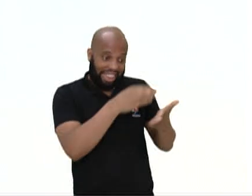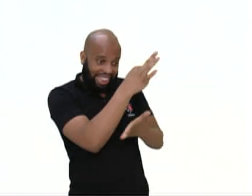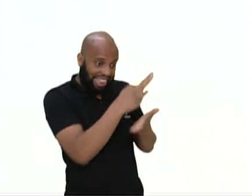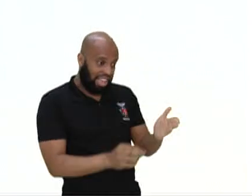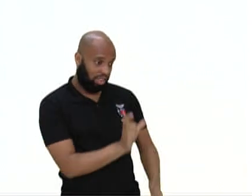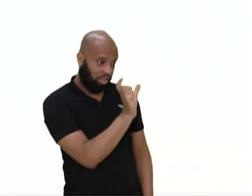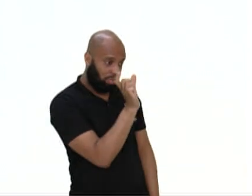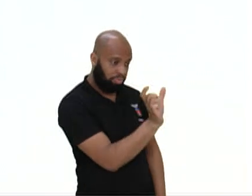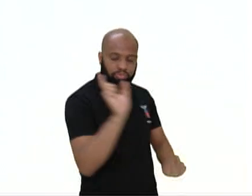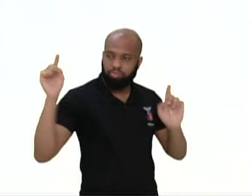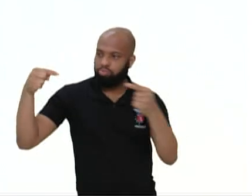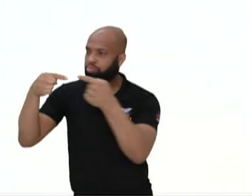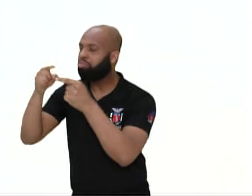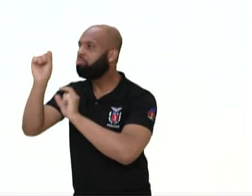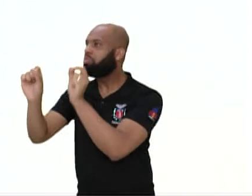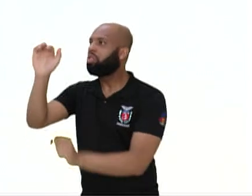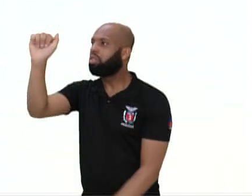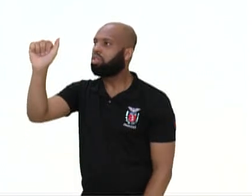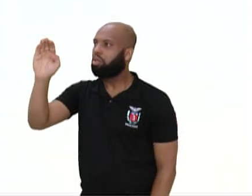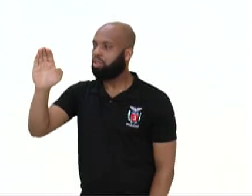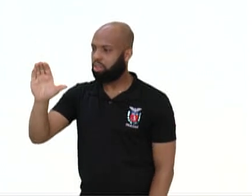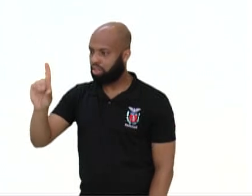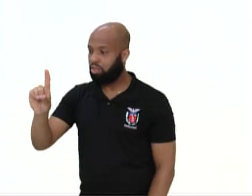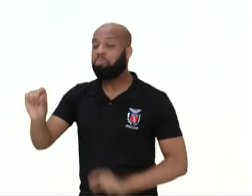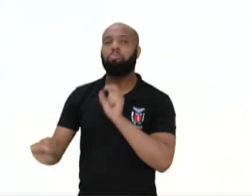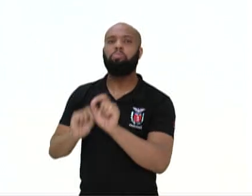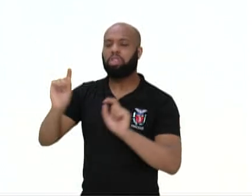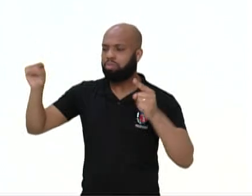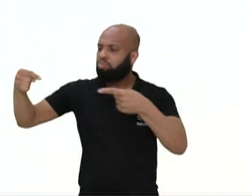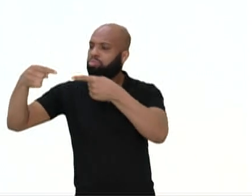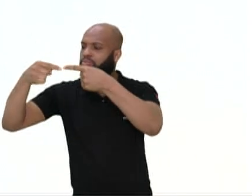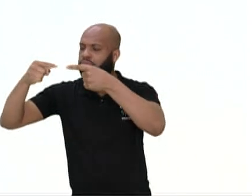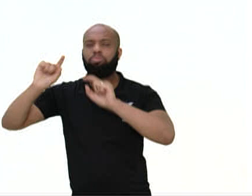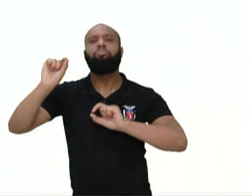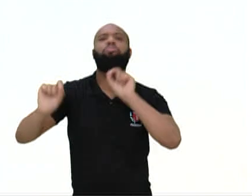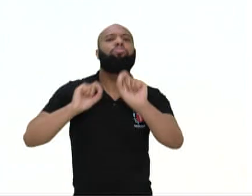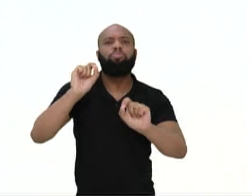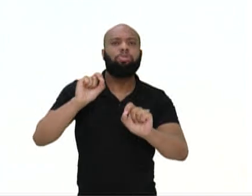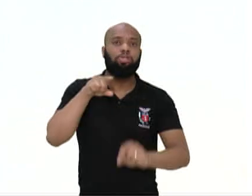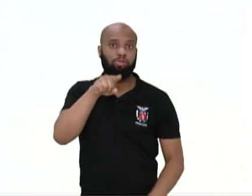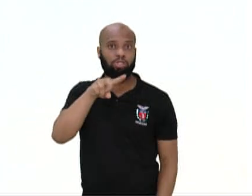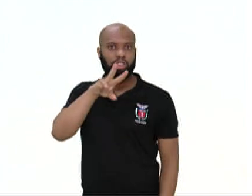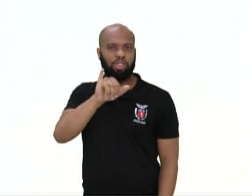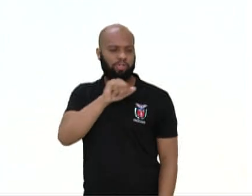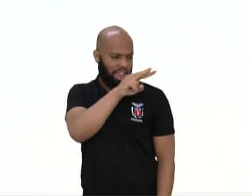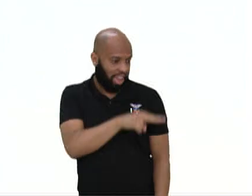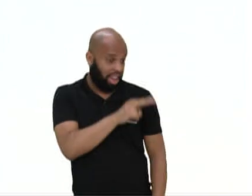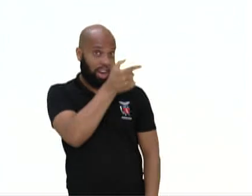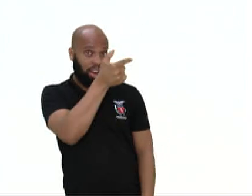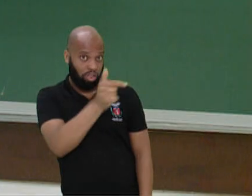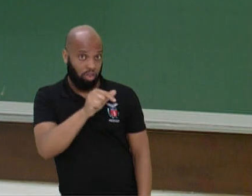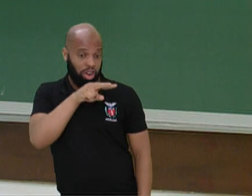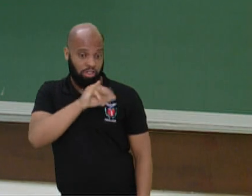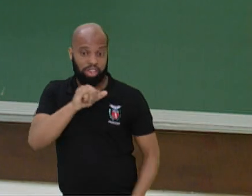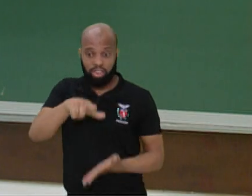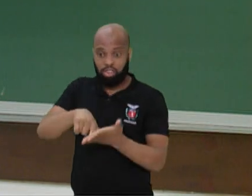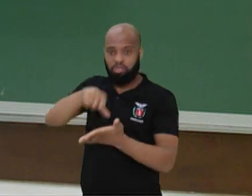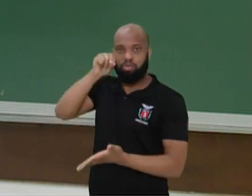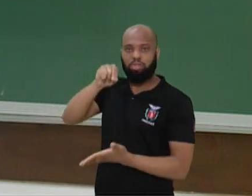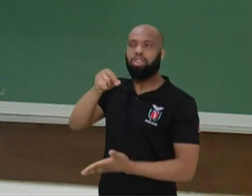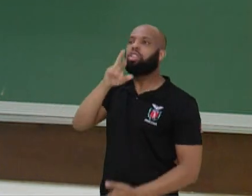palabra. Entonces, essa estrofa habla sobre qual parte aqui, qual momento da vida do